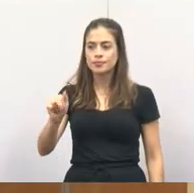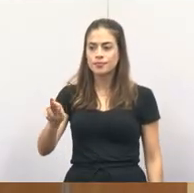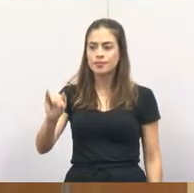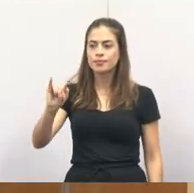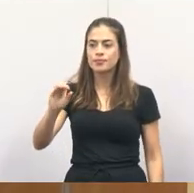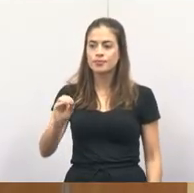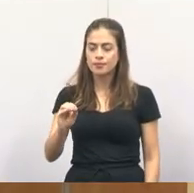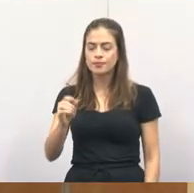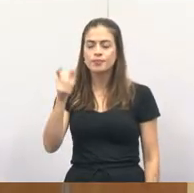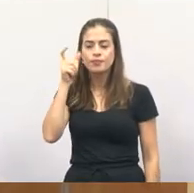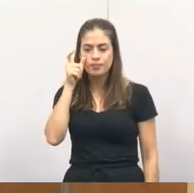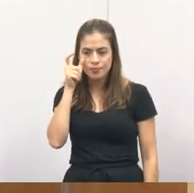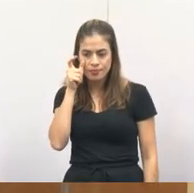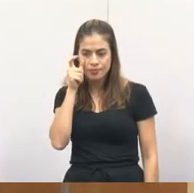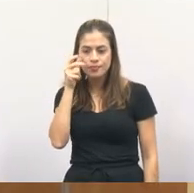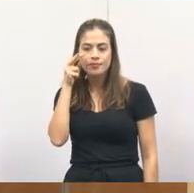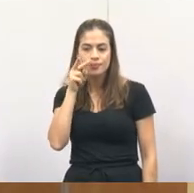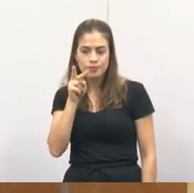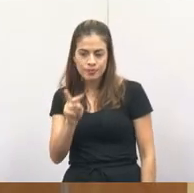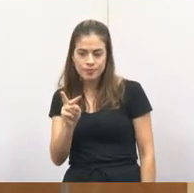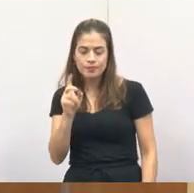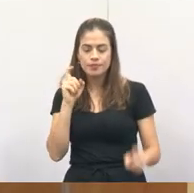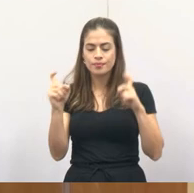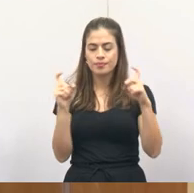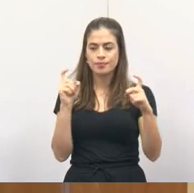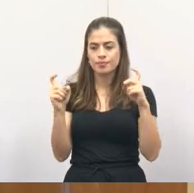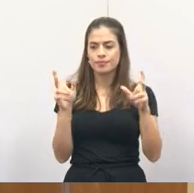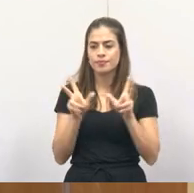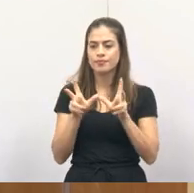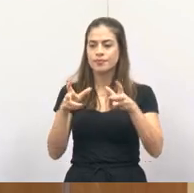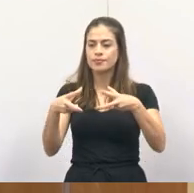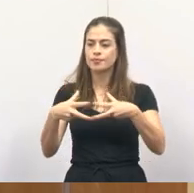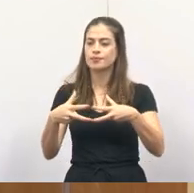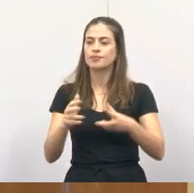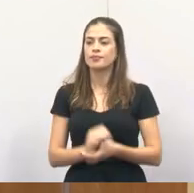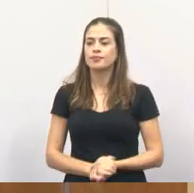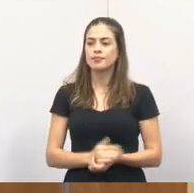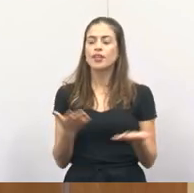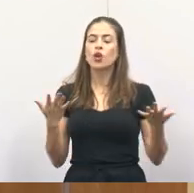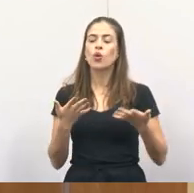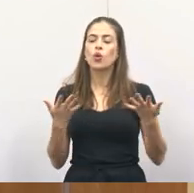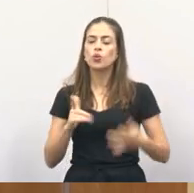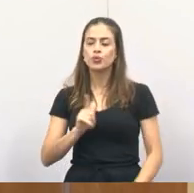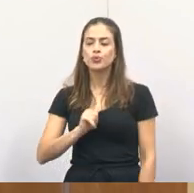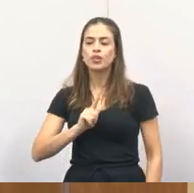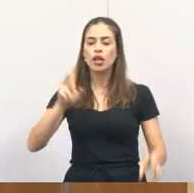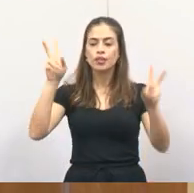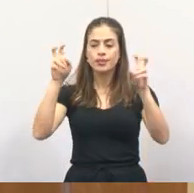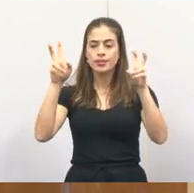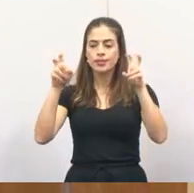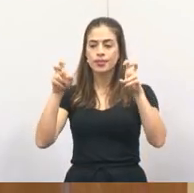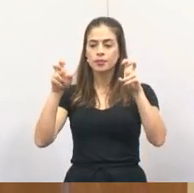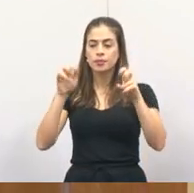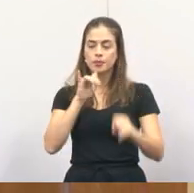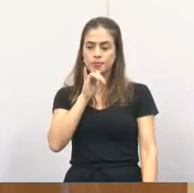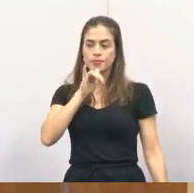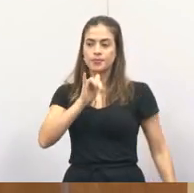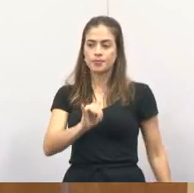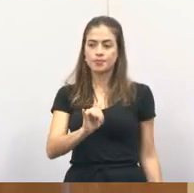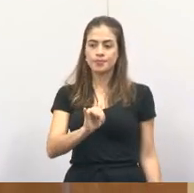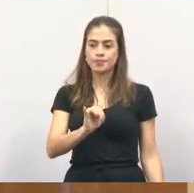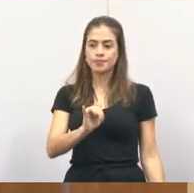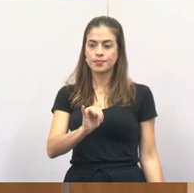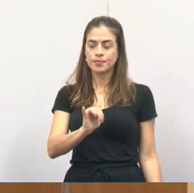assistindo presenciando aqui a sessão de câmara e hoje eu tenho um assunto aqui para falar que são com relação